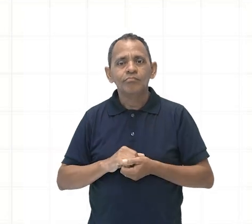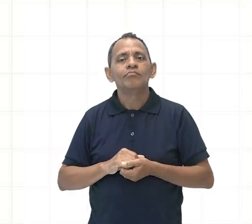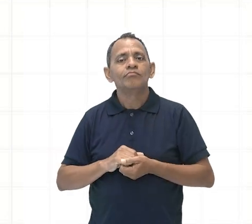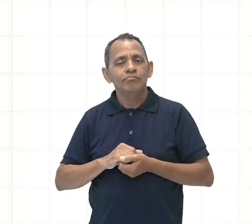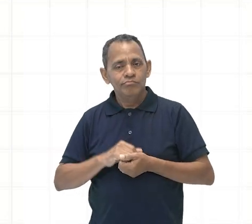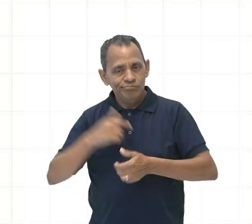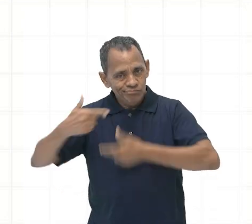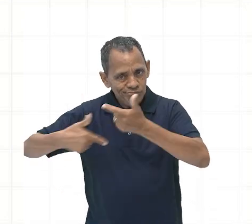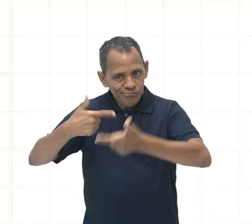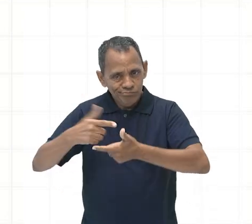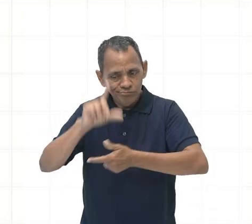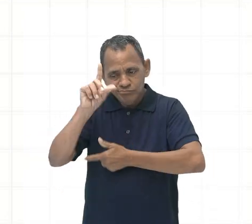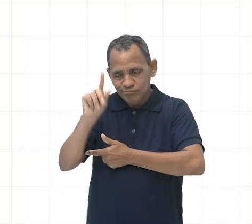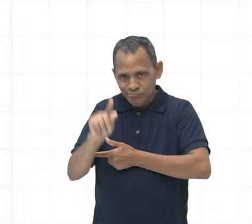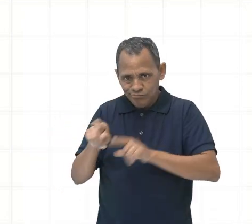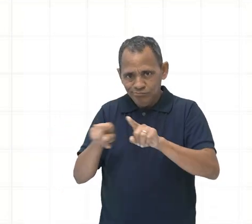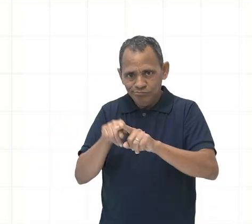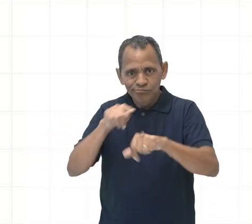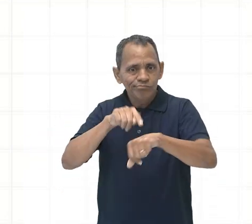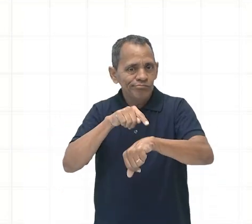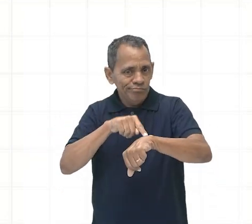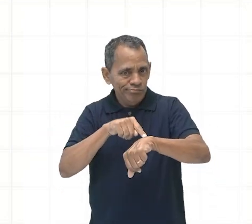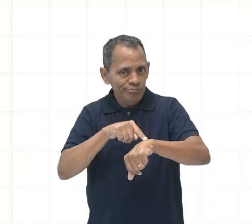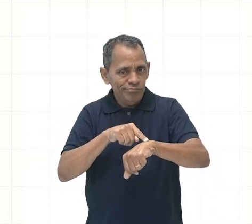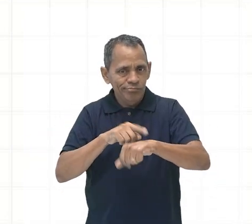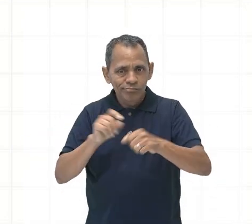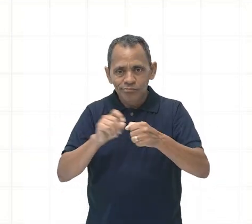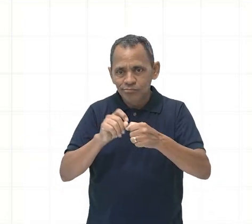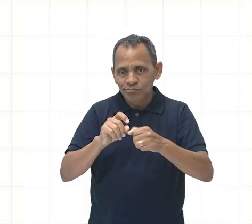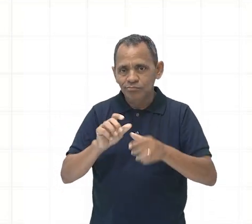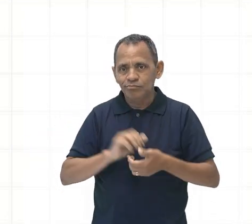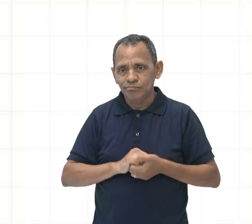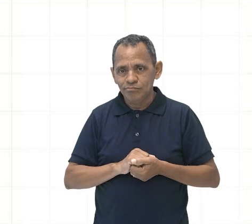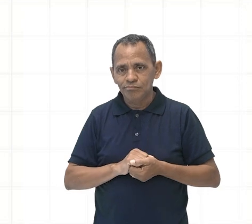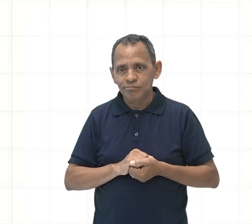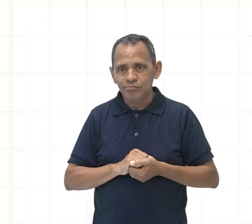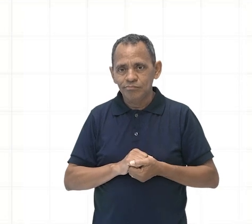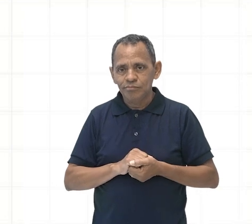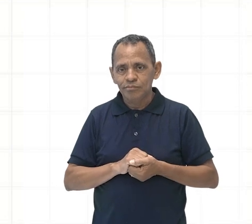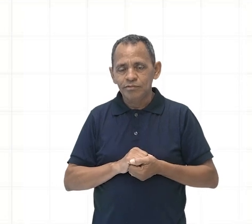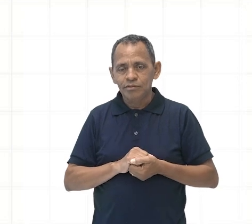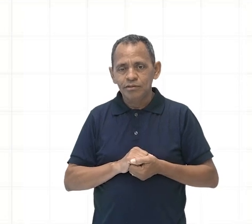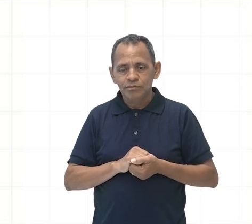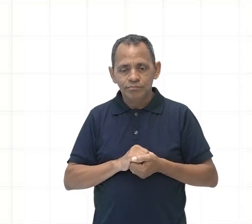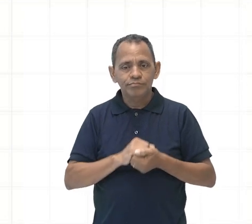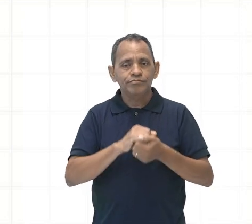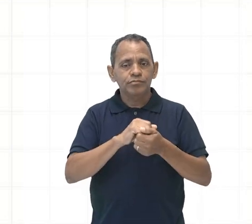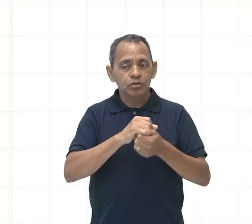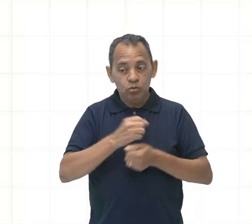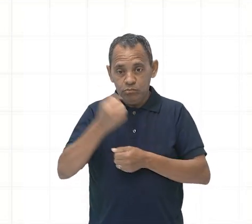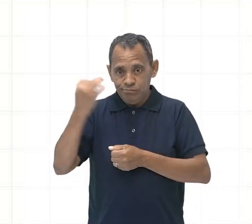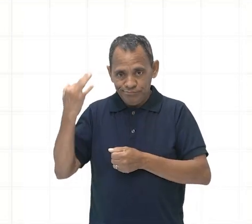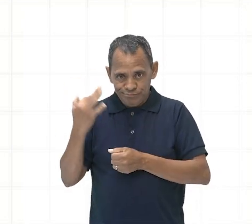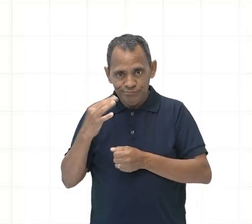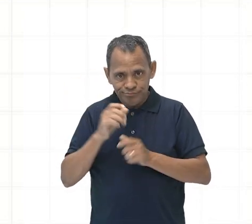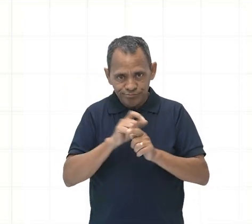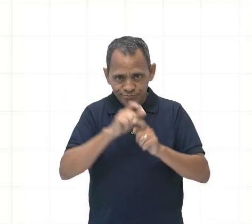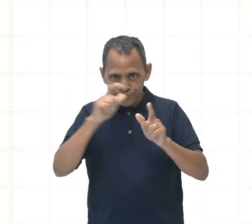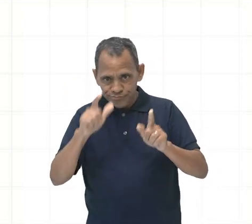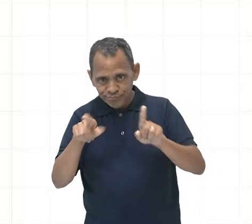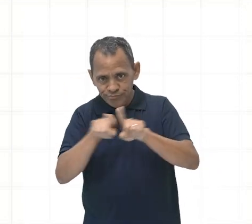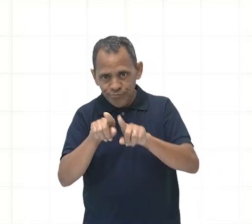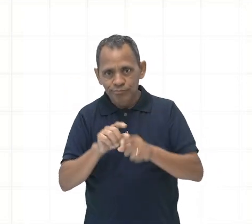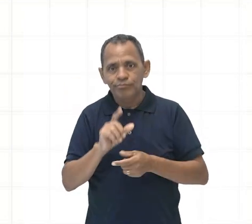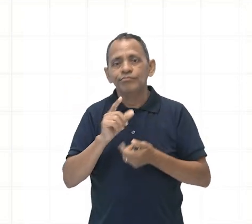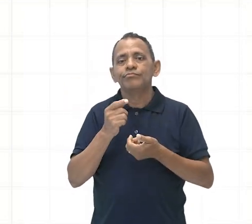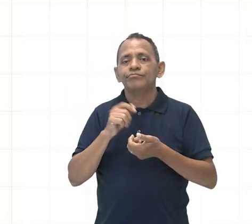tempo para ser realizado, certo? Certo. Então, é isso que eu tenho que ter essa noção. Aumentei a quantidade, então vou gastar